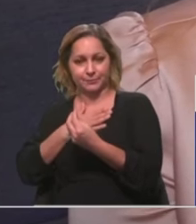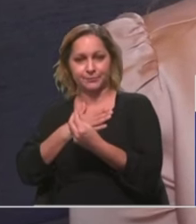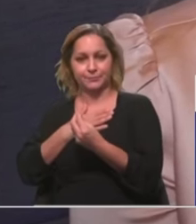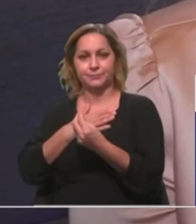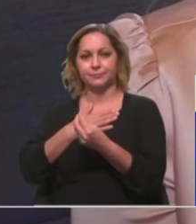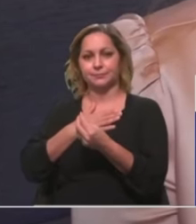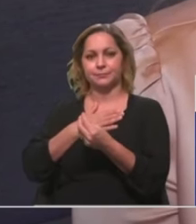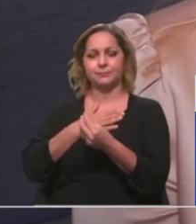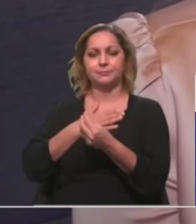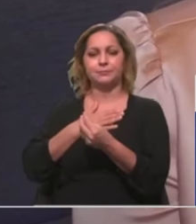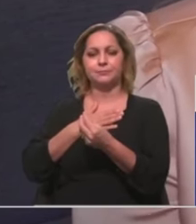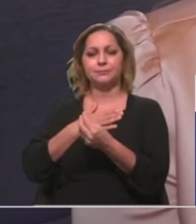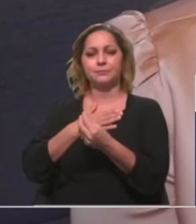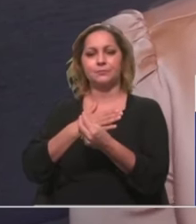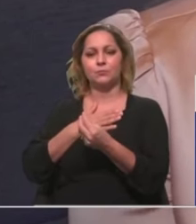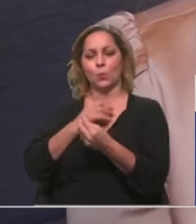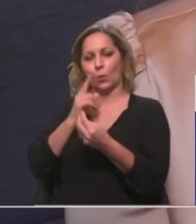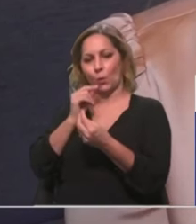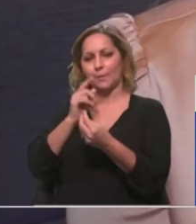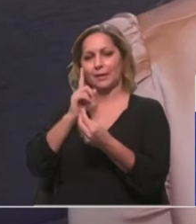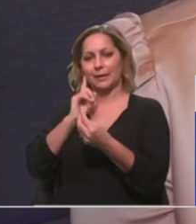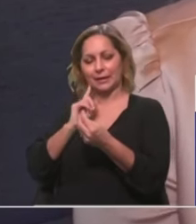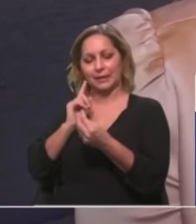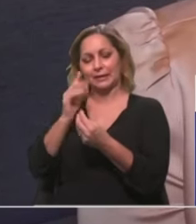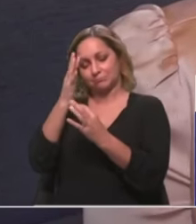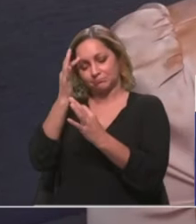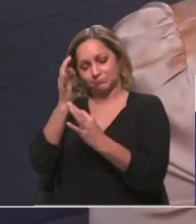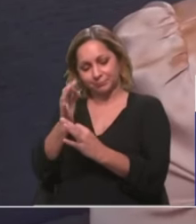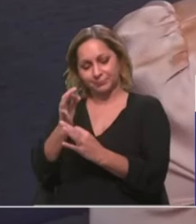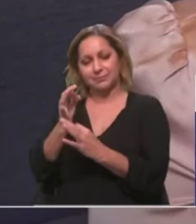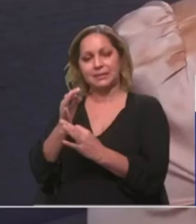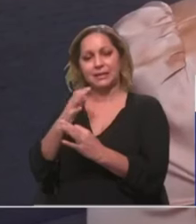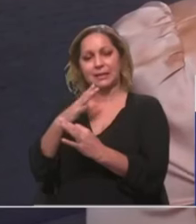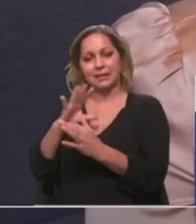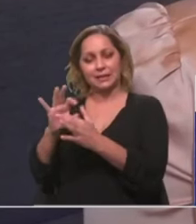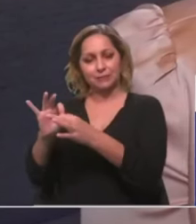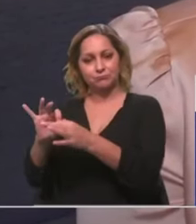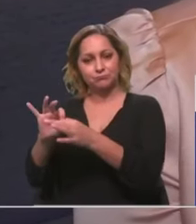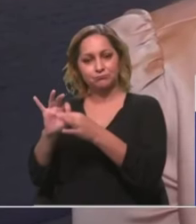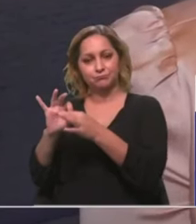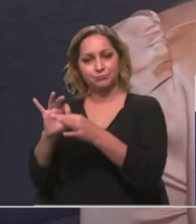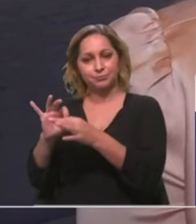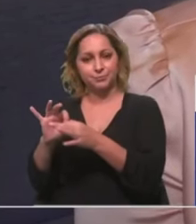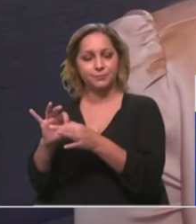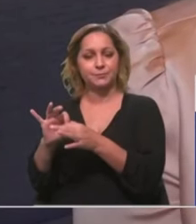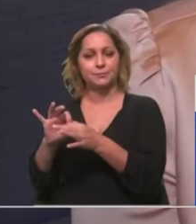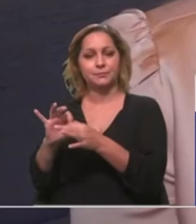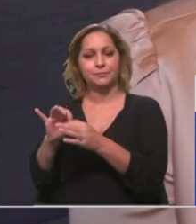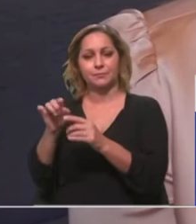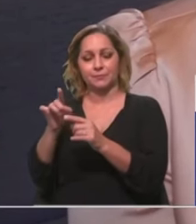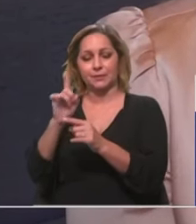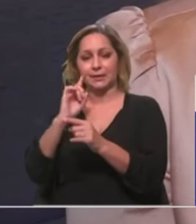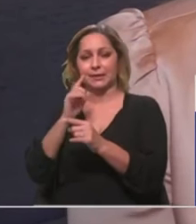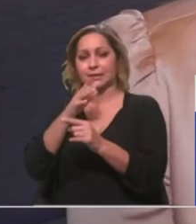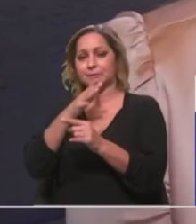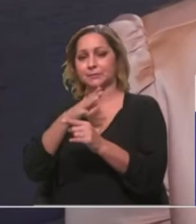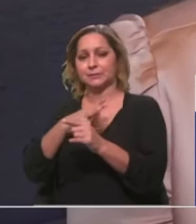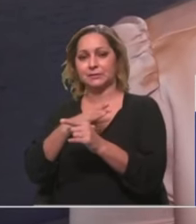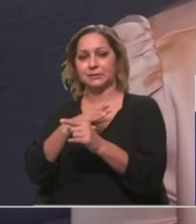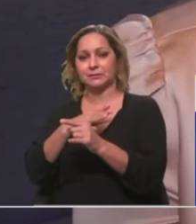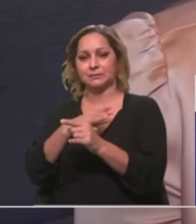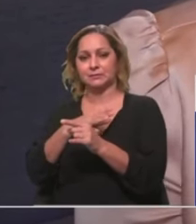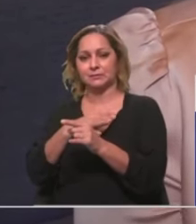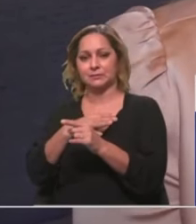não é queria para ela o homem com quem ela idealizava ter um que como ela me contava que a